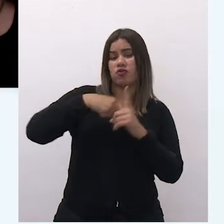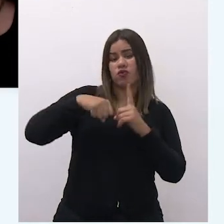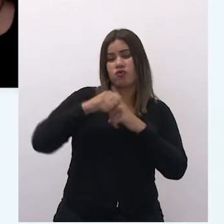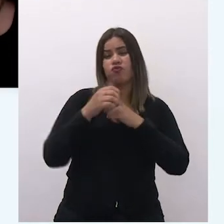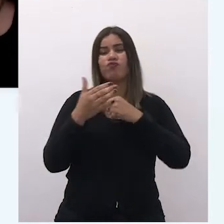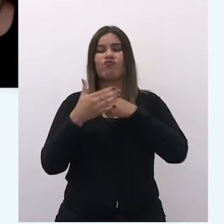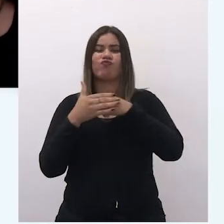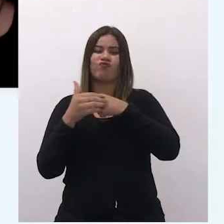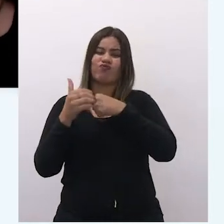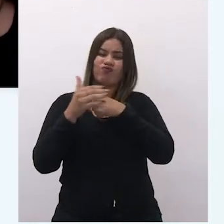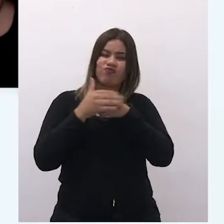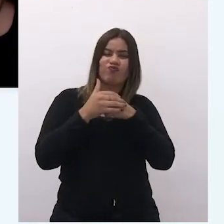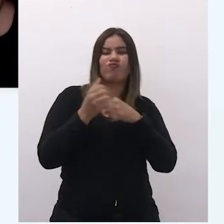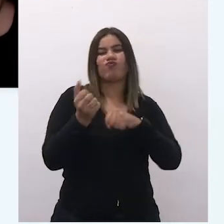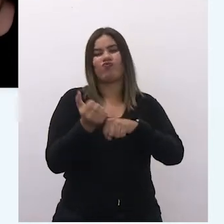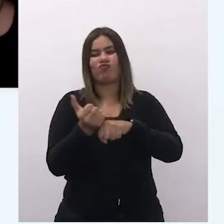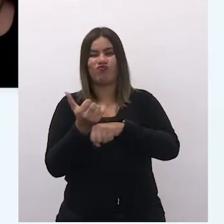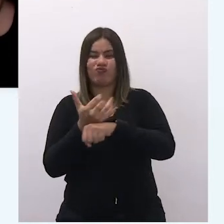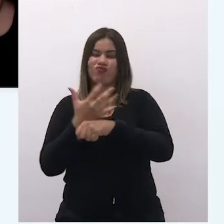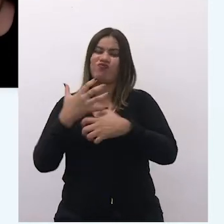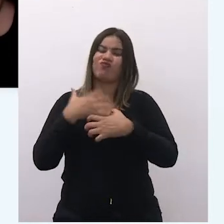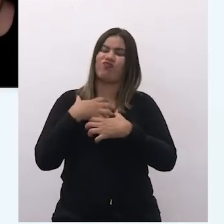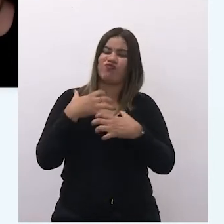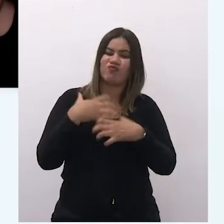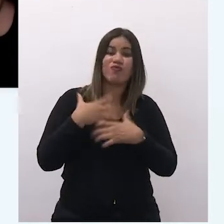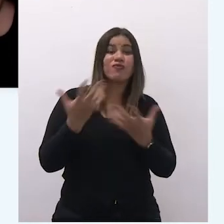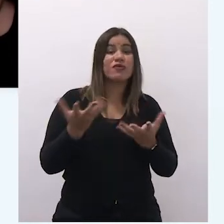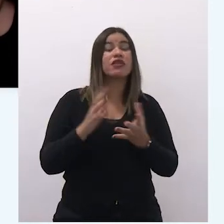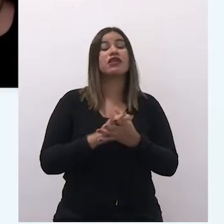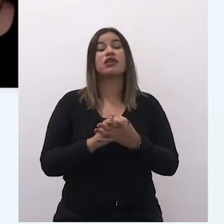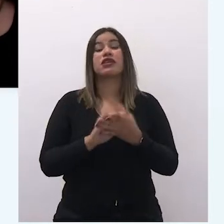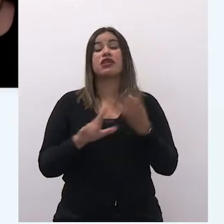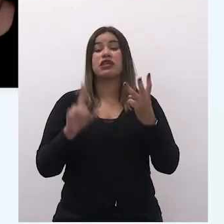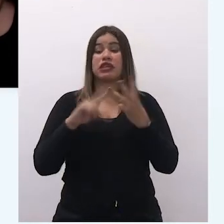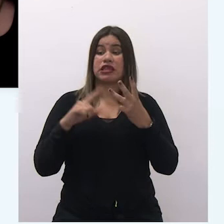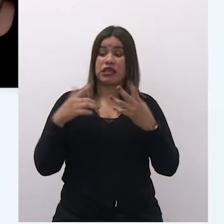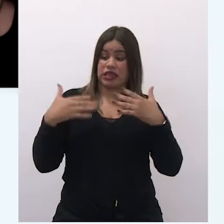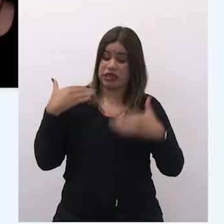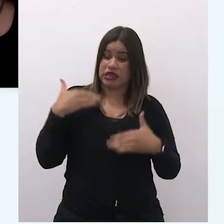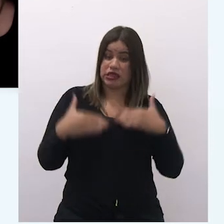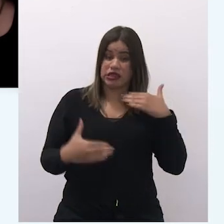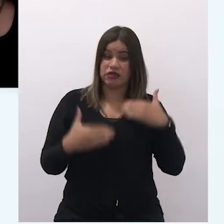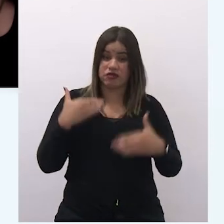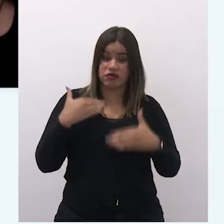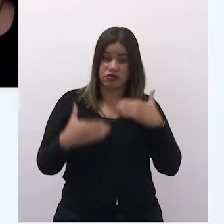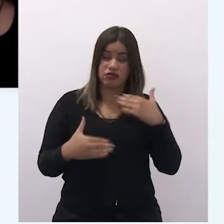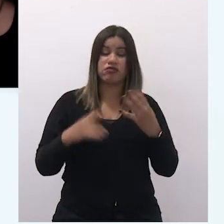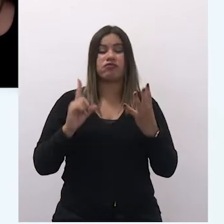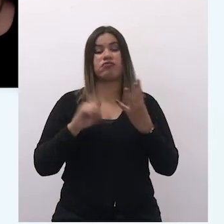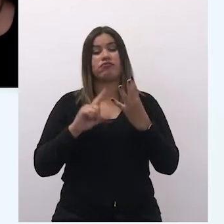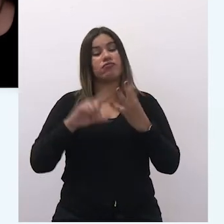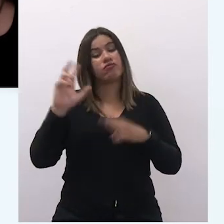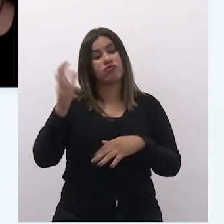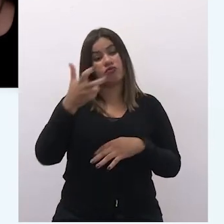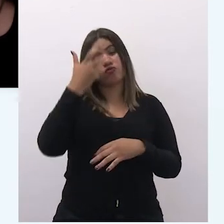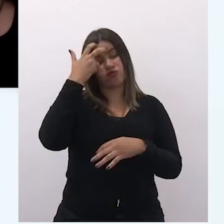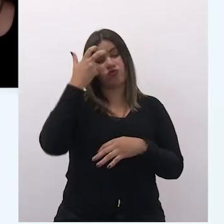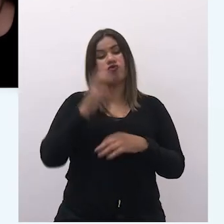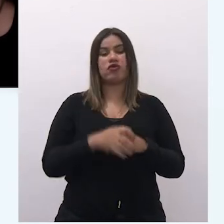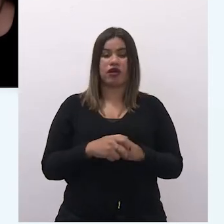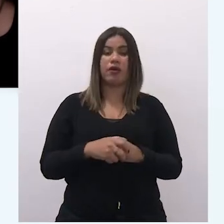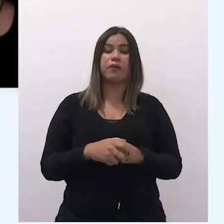socioafetiva ou socioemocional. Precisamos pensar na dimensão física e na dimensão cultural. Todos